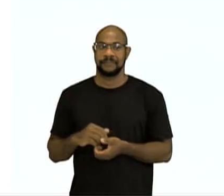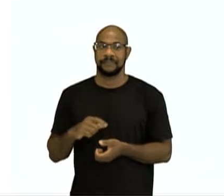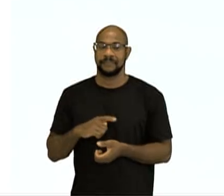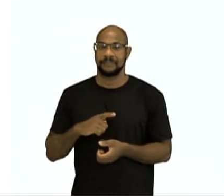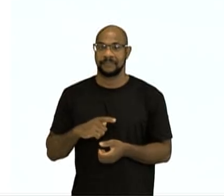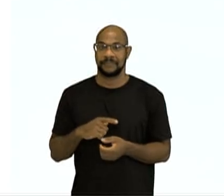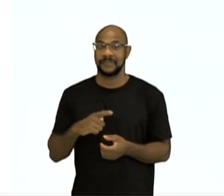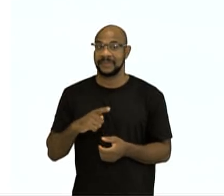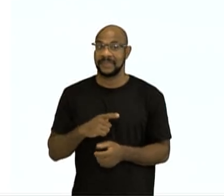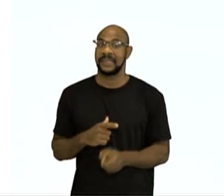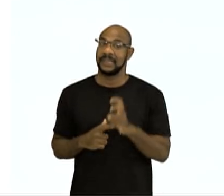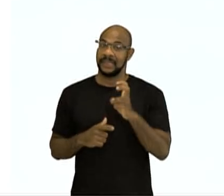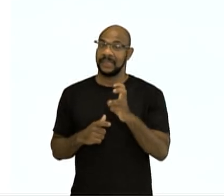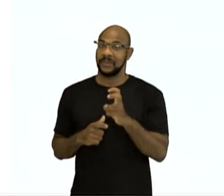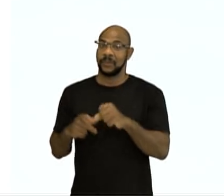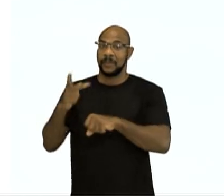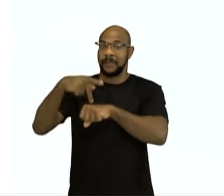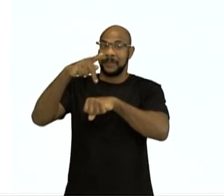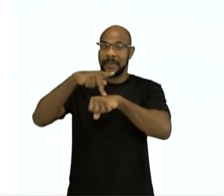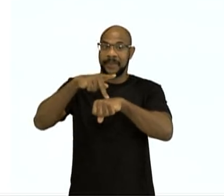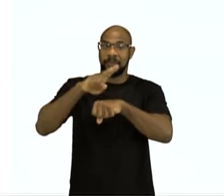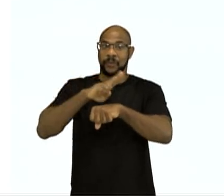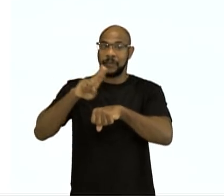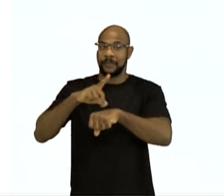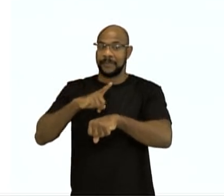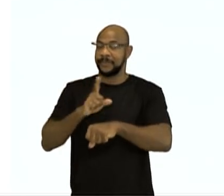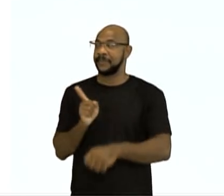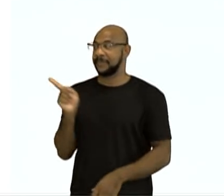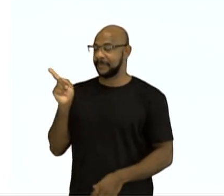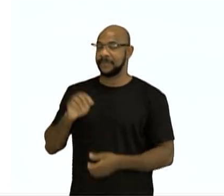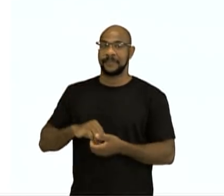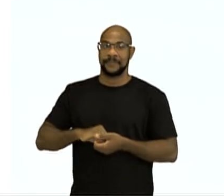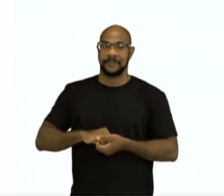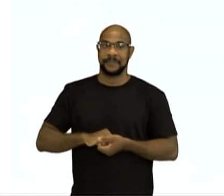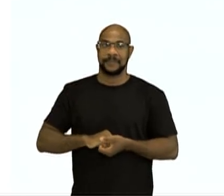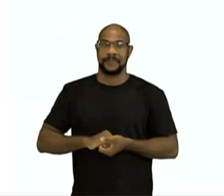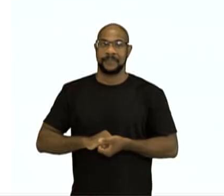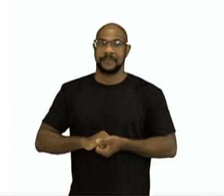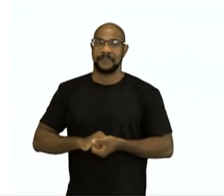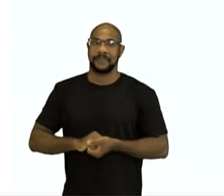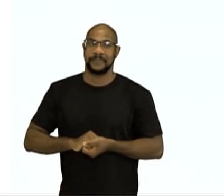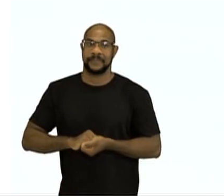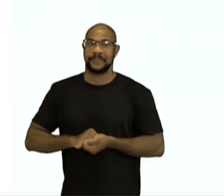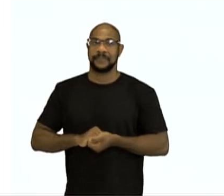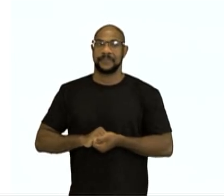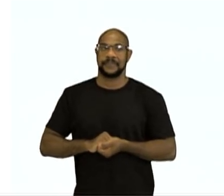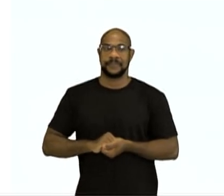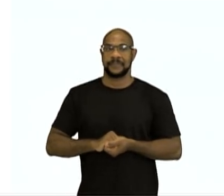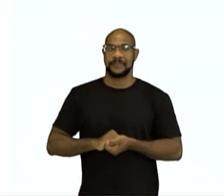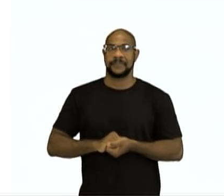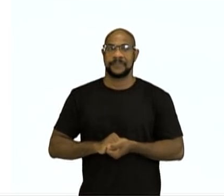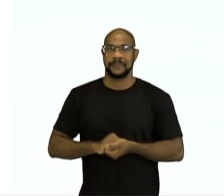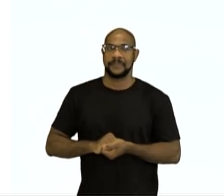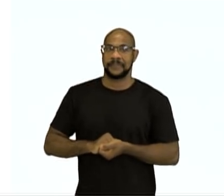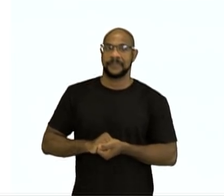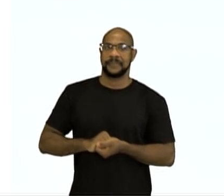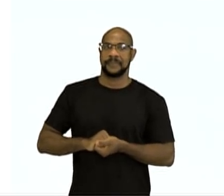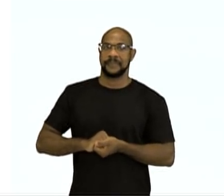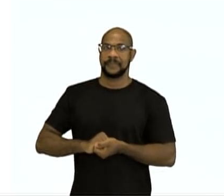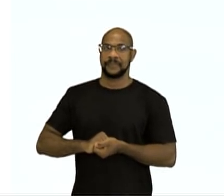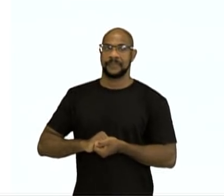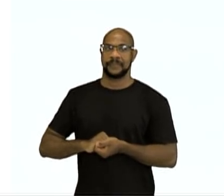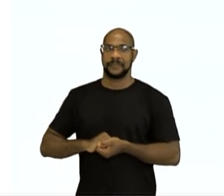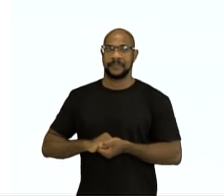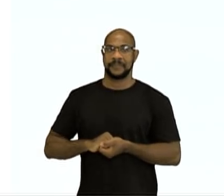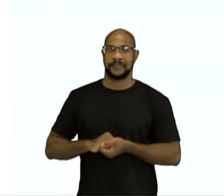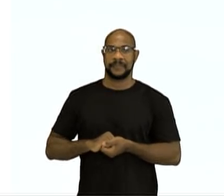5 lugares, opa! Have Muslim players in the addition to Saudi Arabia and Iran, who are also in